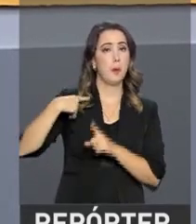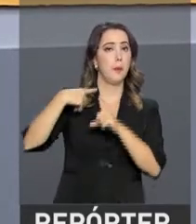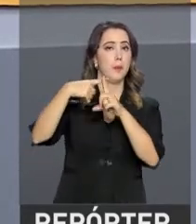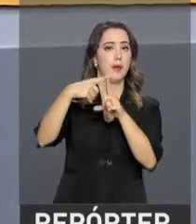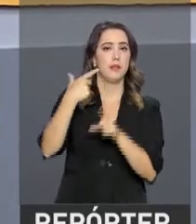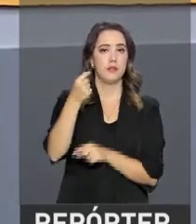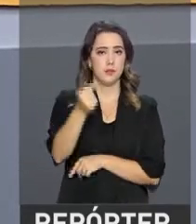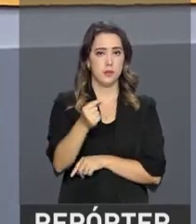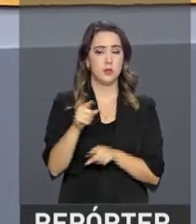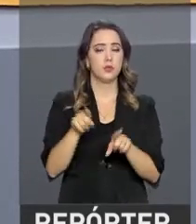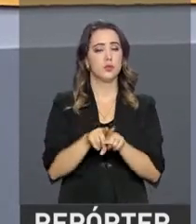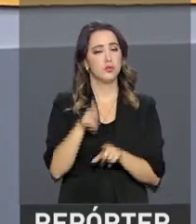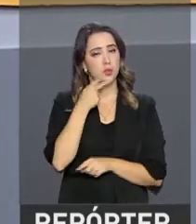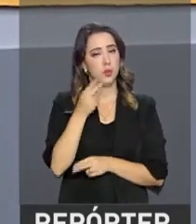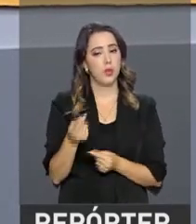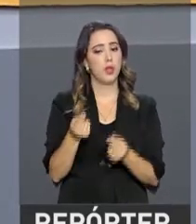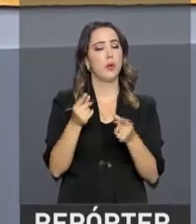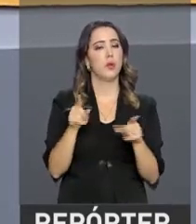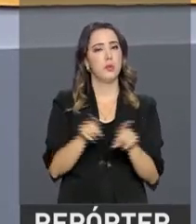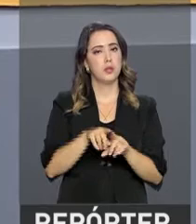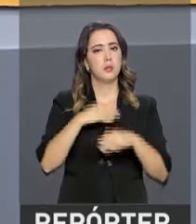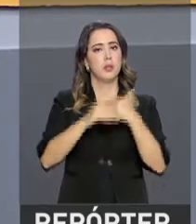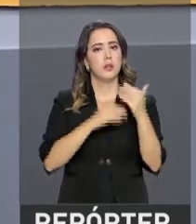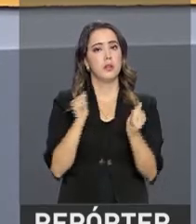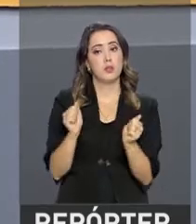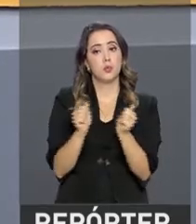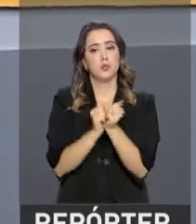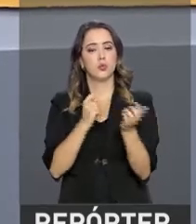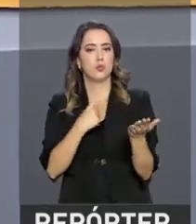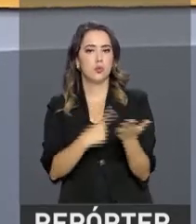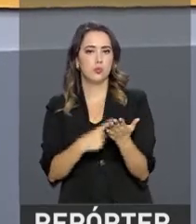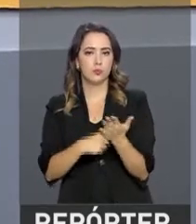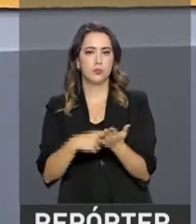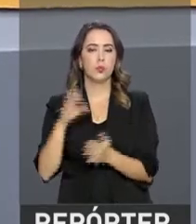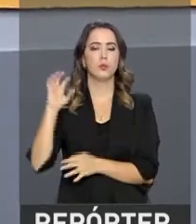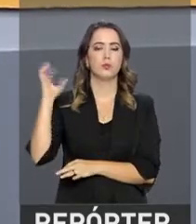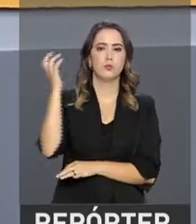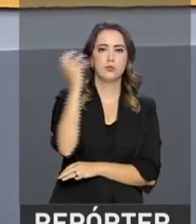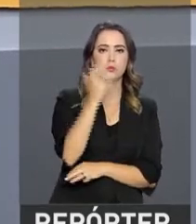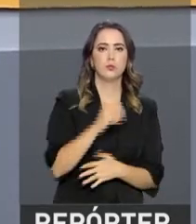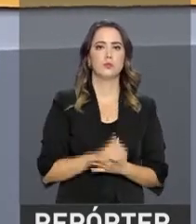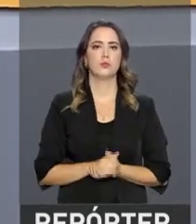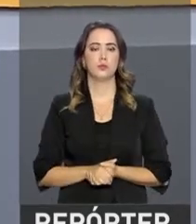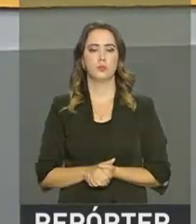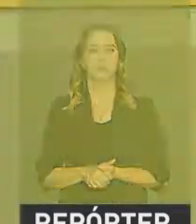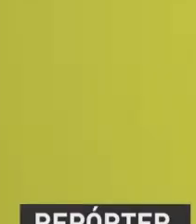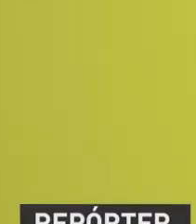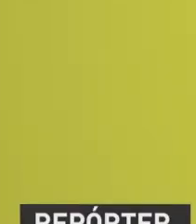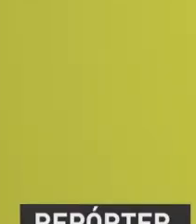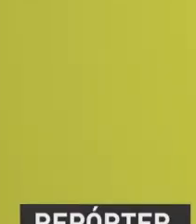país acontece sem deixar de lado o compromisso com o meio ambiente e os recursos hídricos.